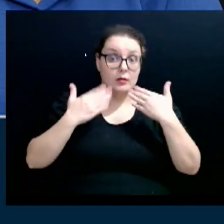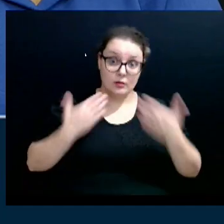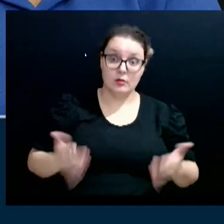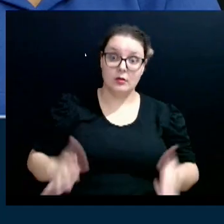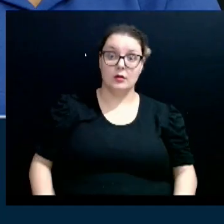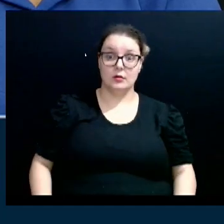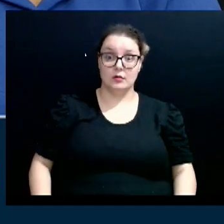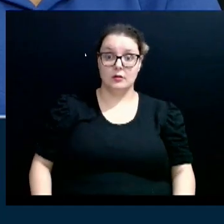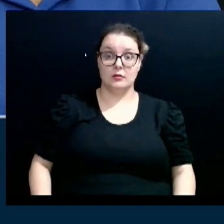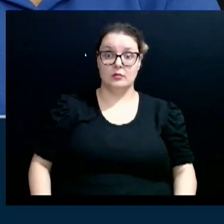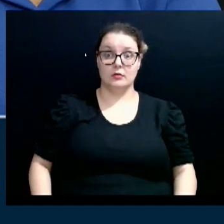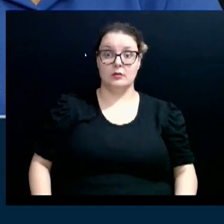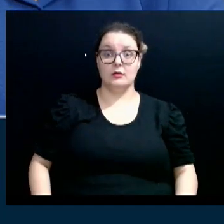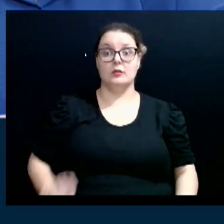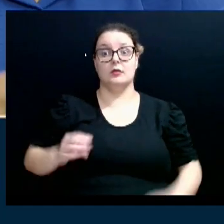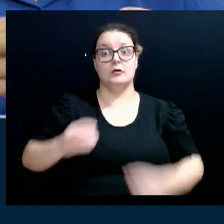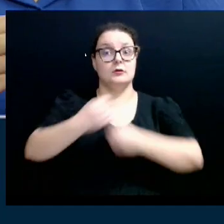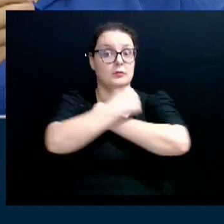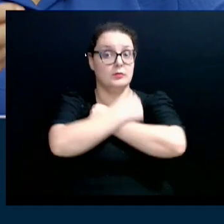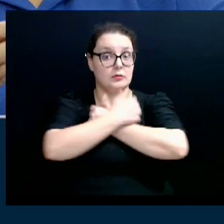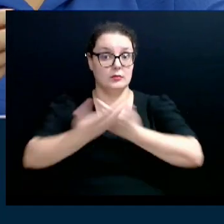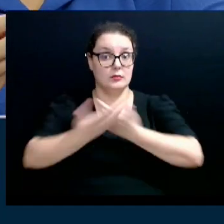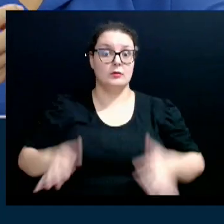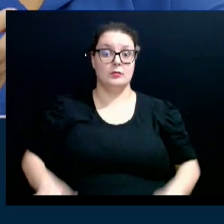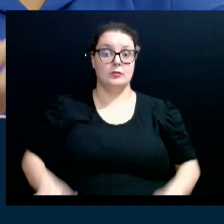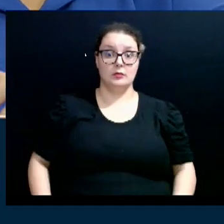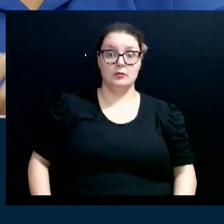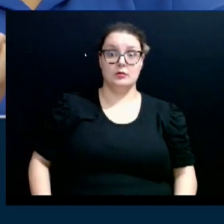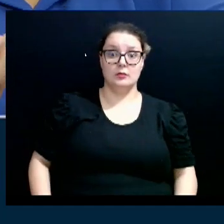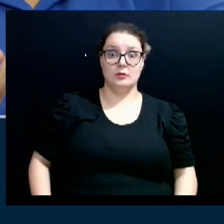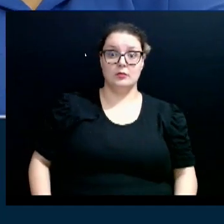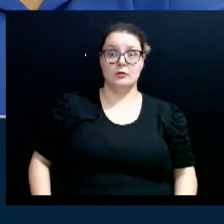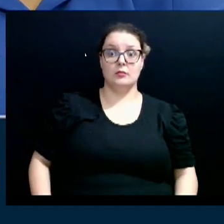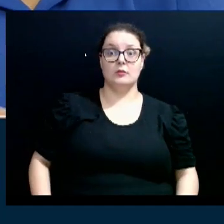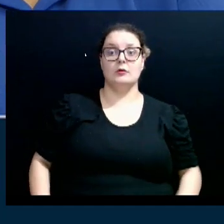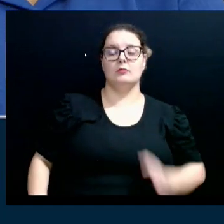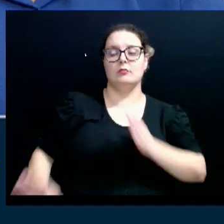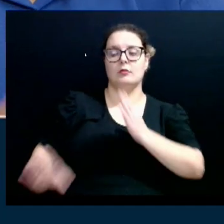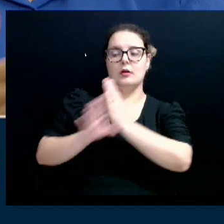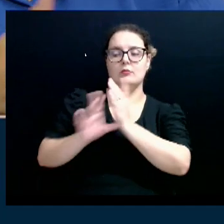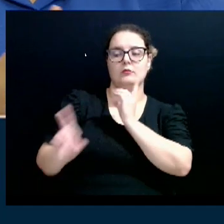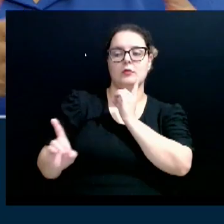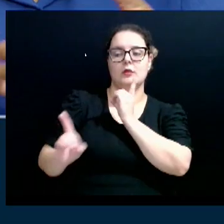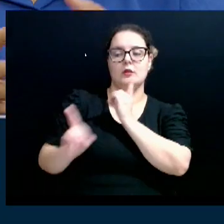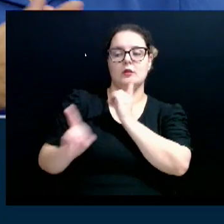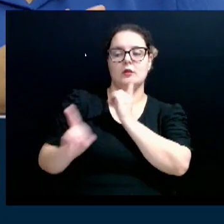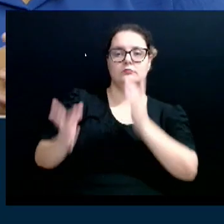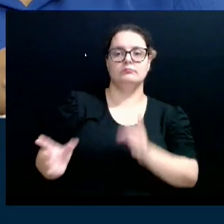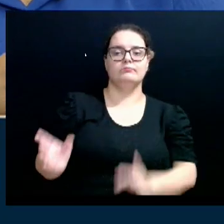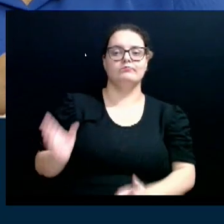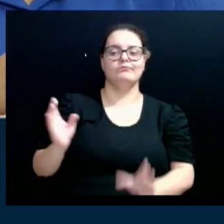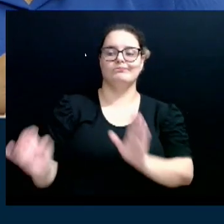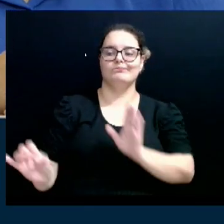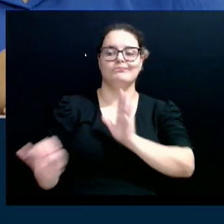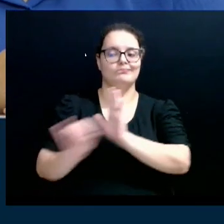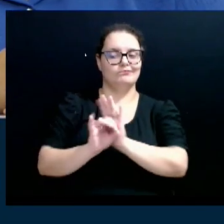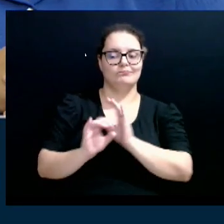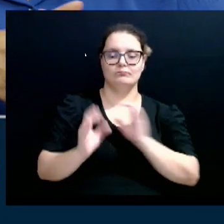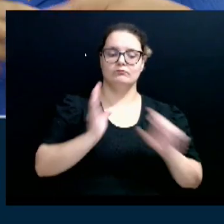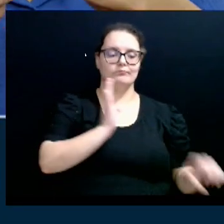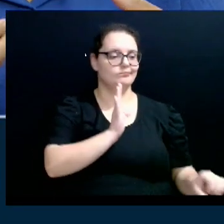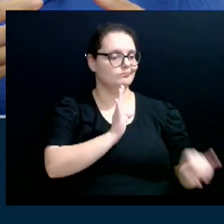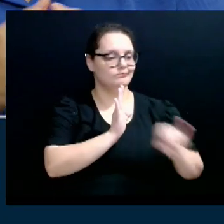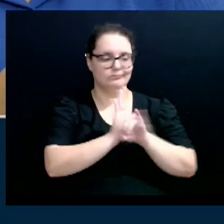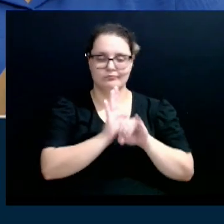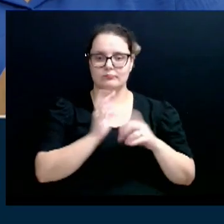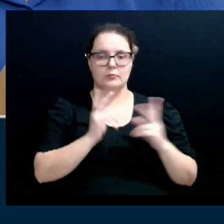um abraço, é só uma identificação com a outra pessoa que vive a mesma história que você, né?